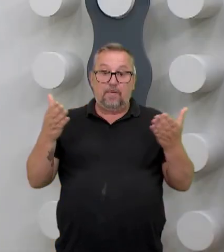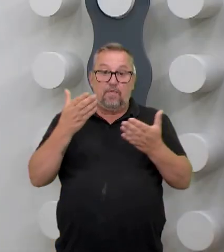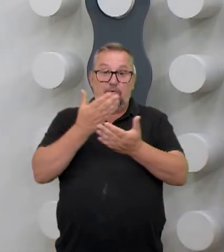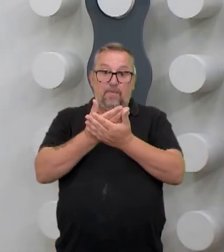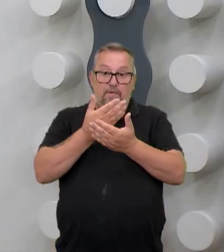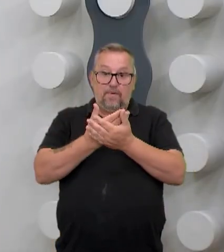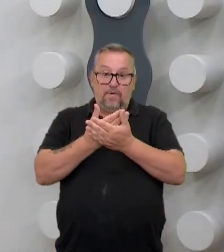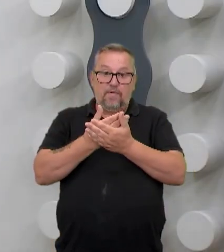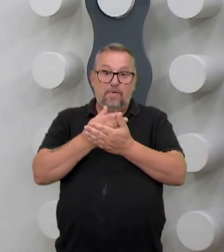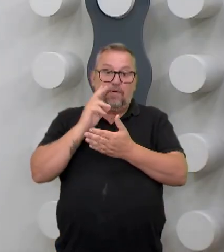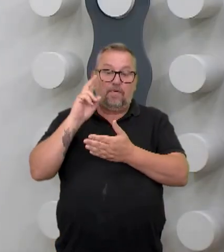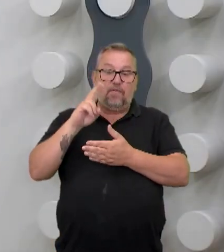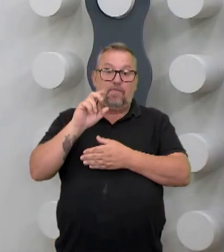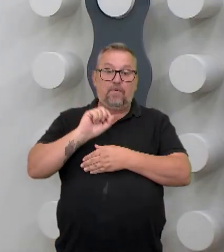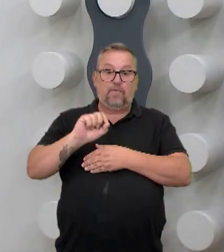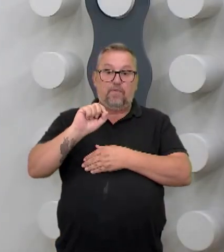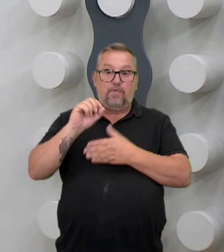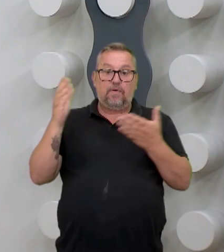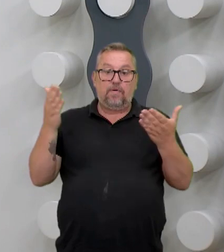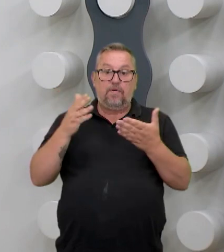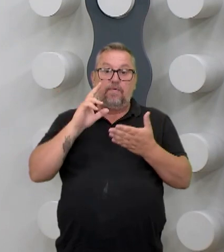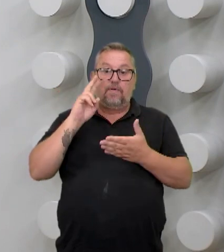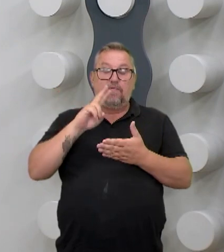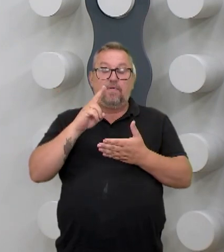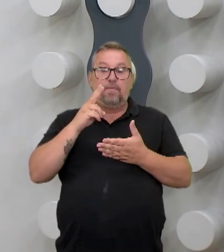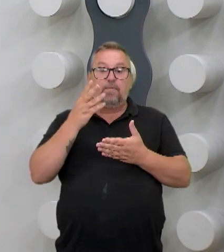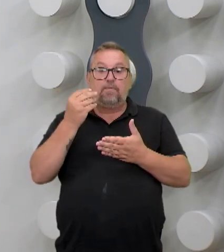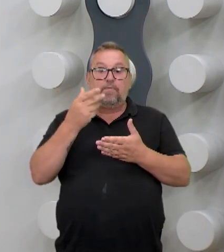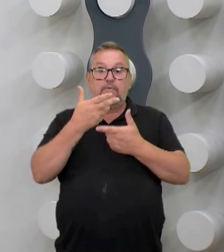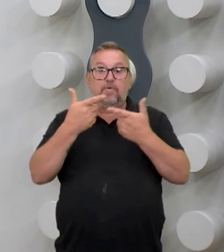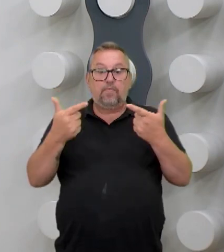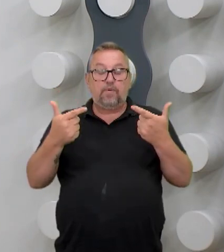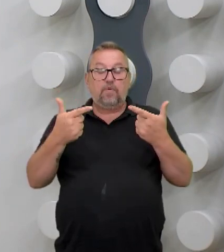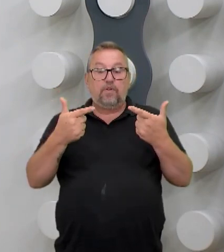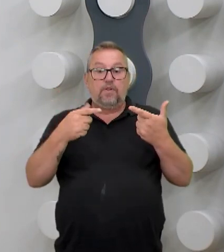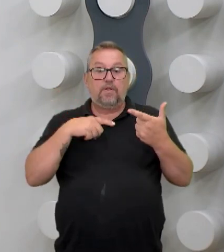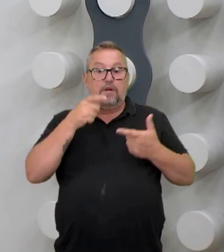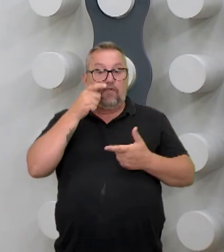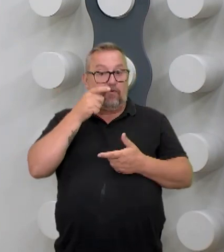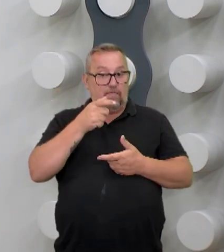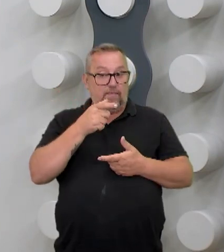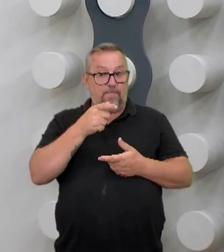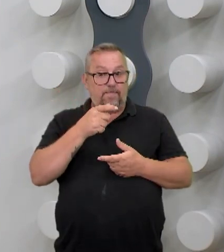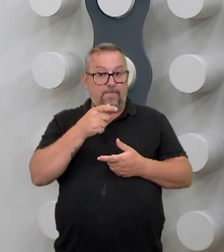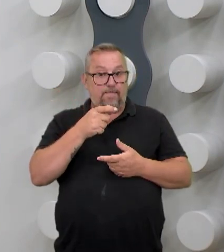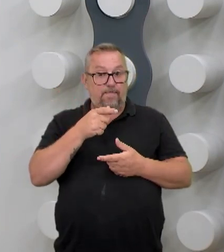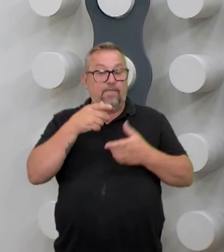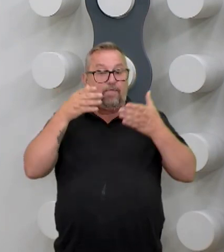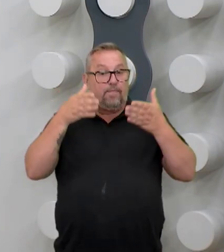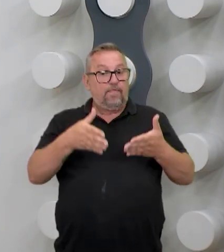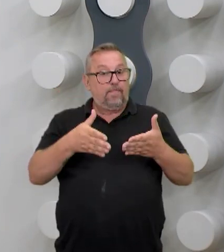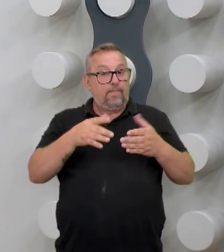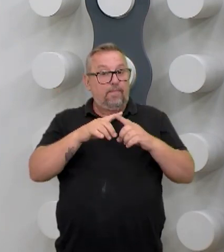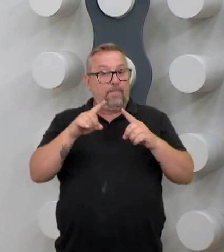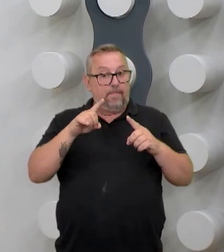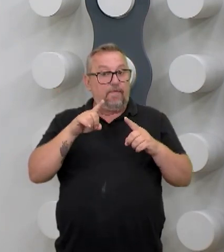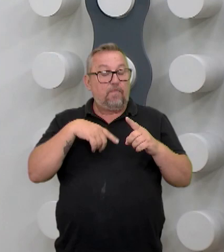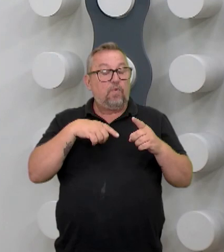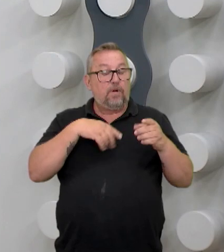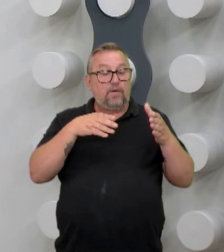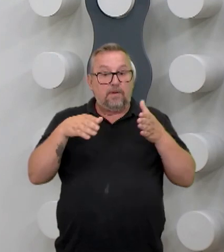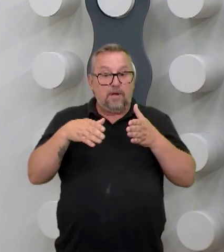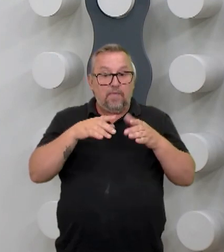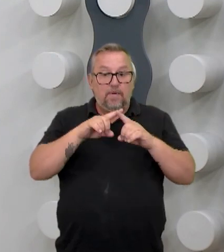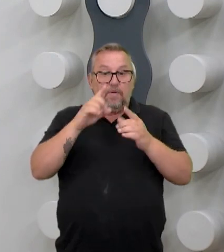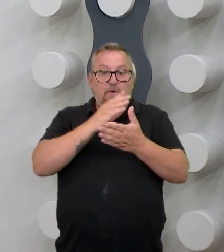aula de hoje é retomada, hoje a gente vai debater bastante aqui sobre os assuntos que a gente abordou durante essa trajetória, né? Que